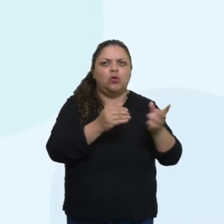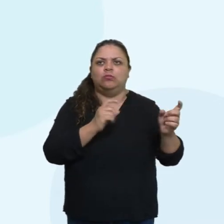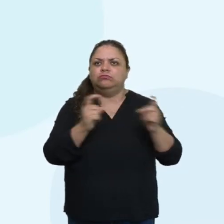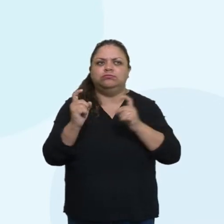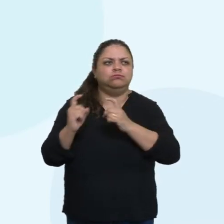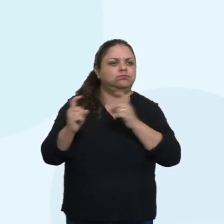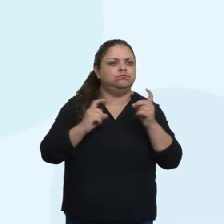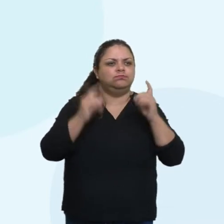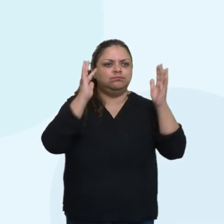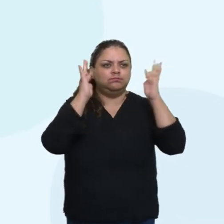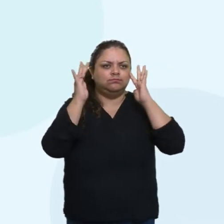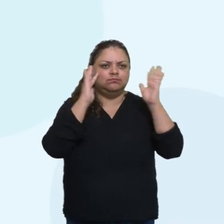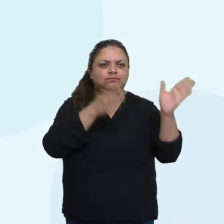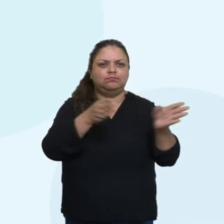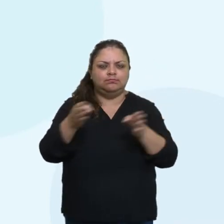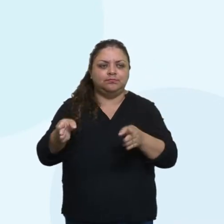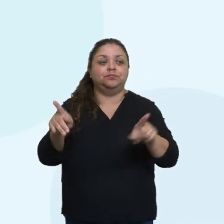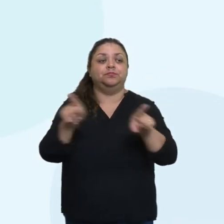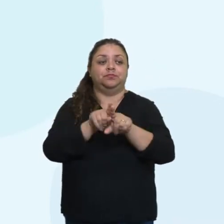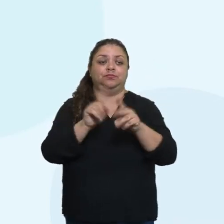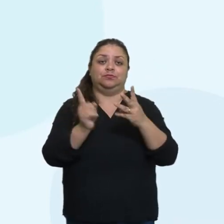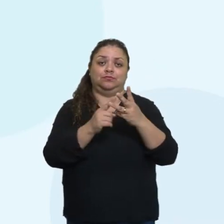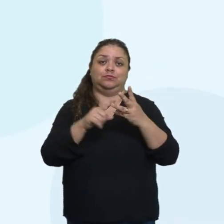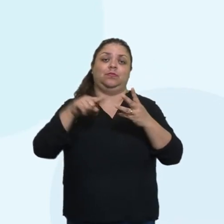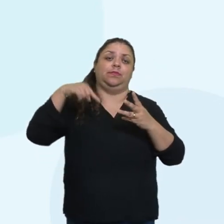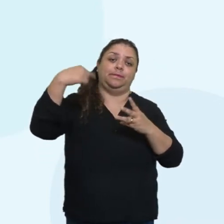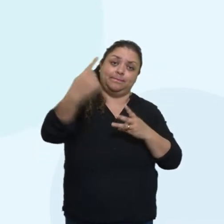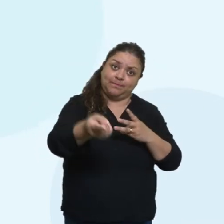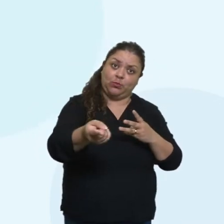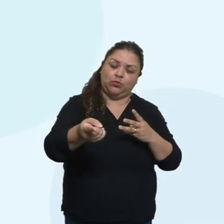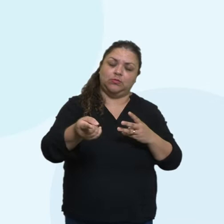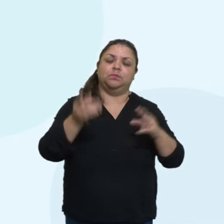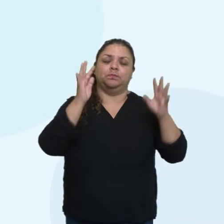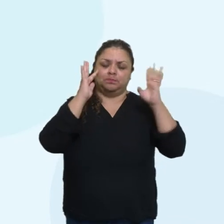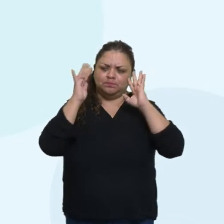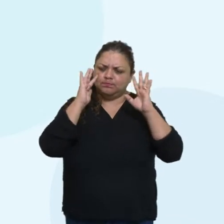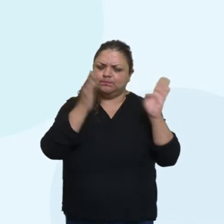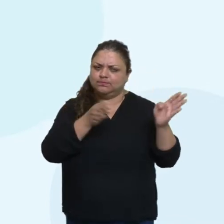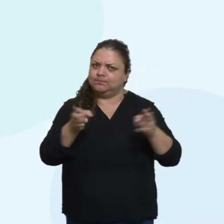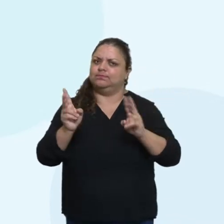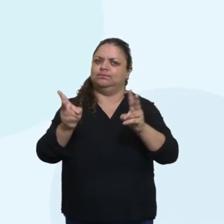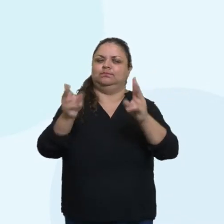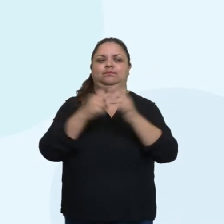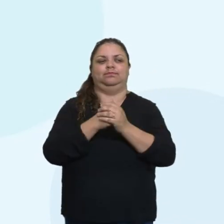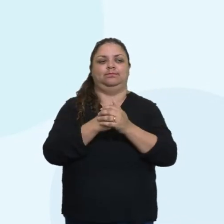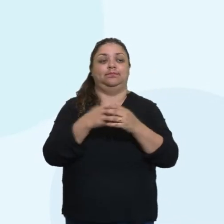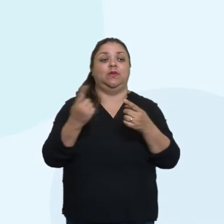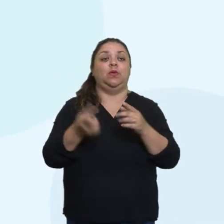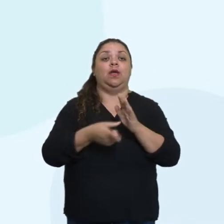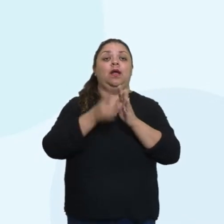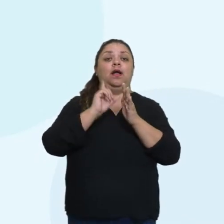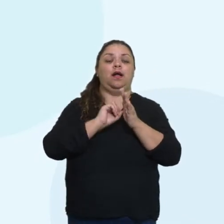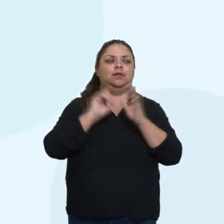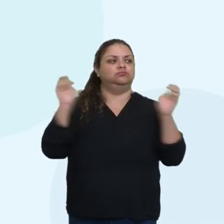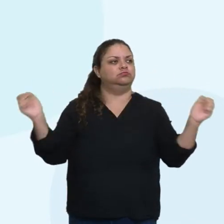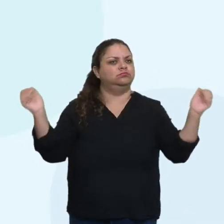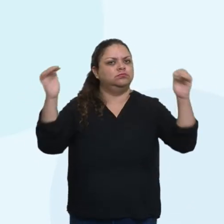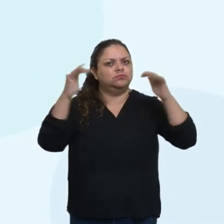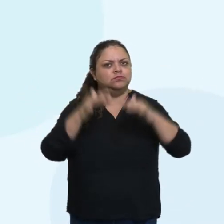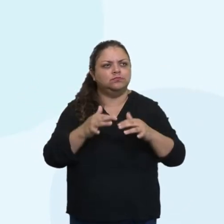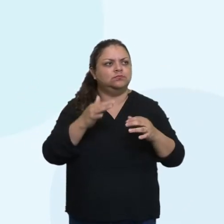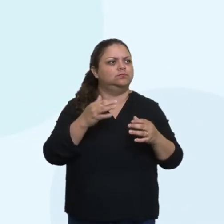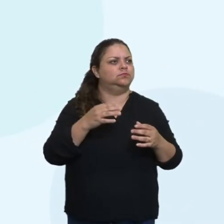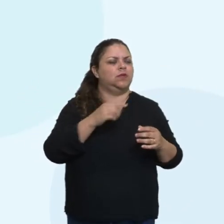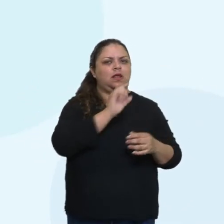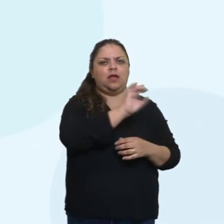Conselho é um momento em que os professores e equipe gestora a se reúne vai solicitar as